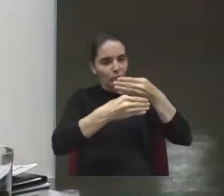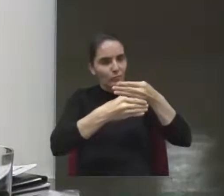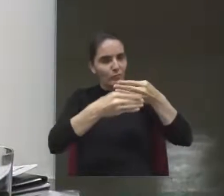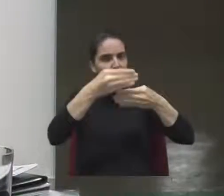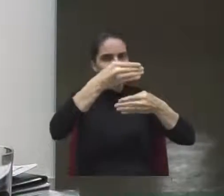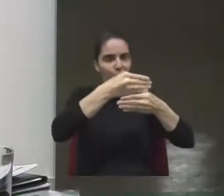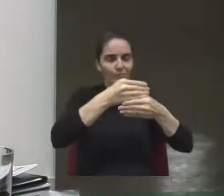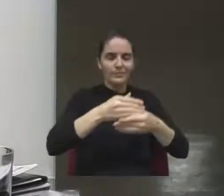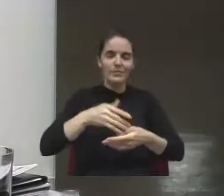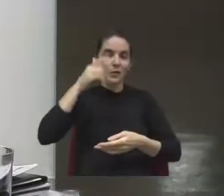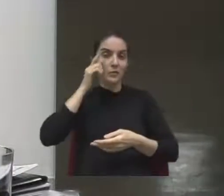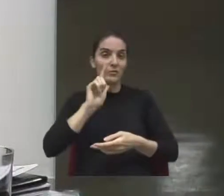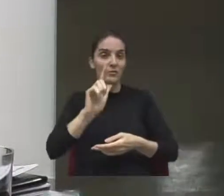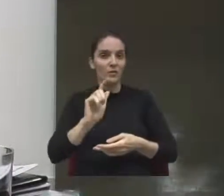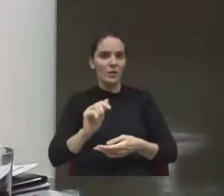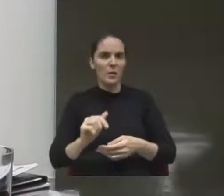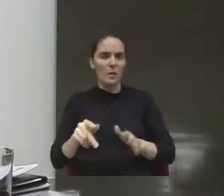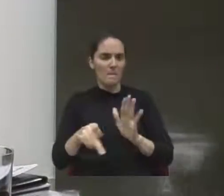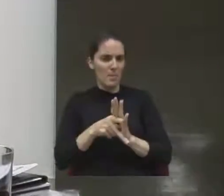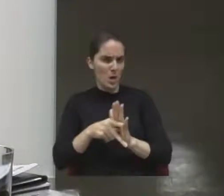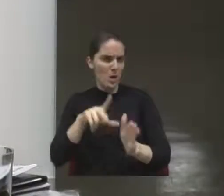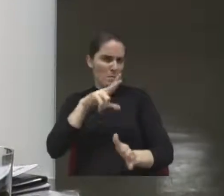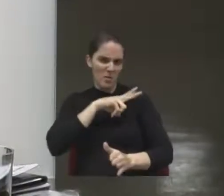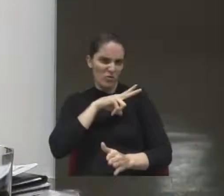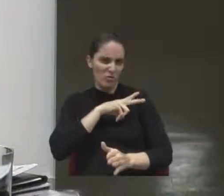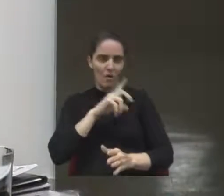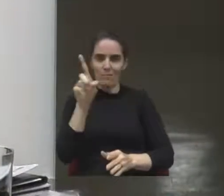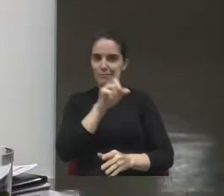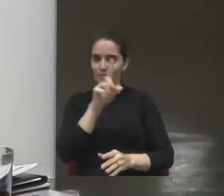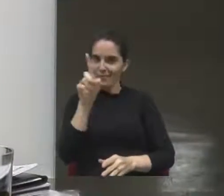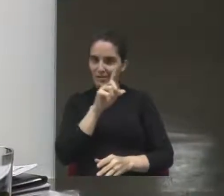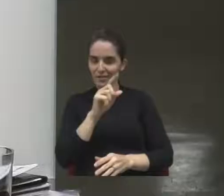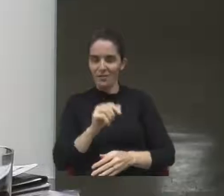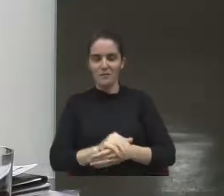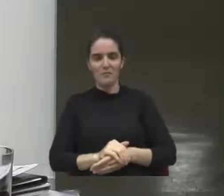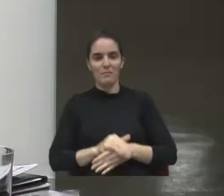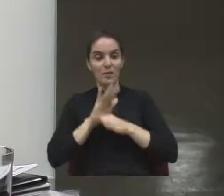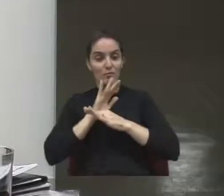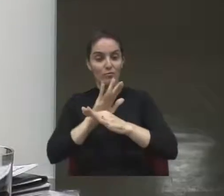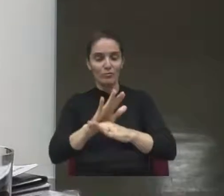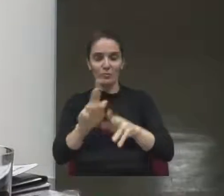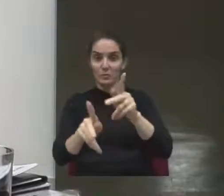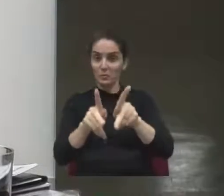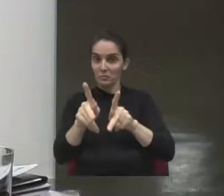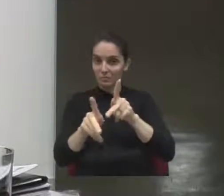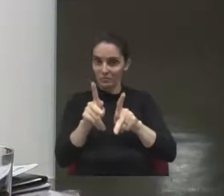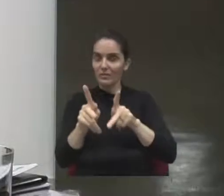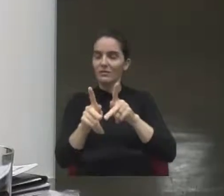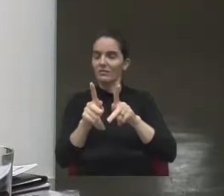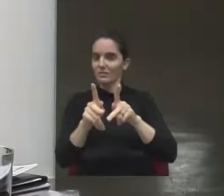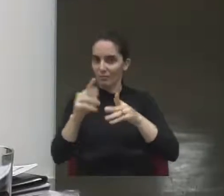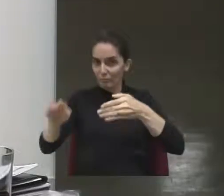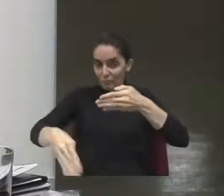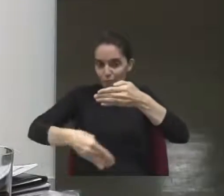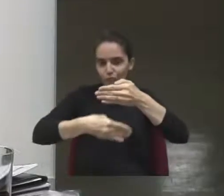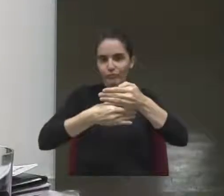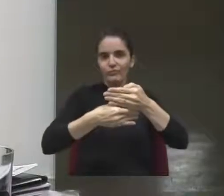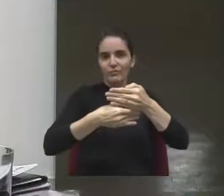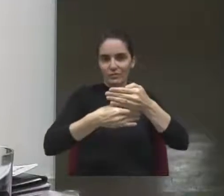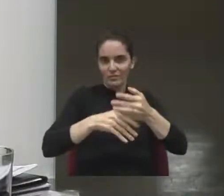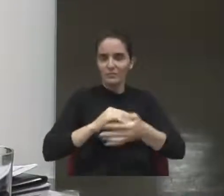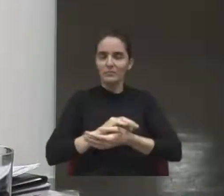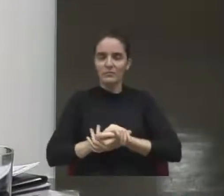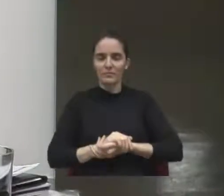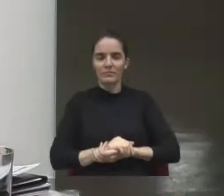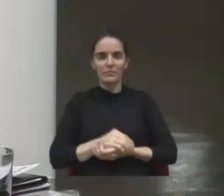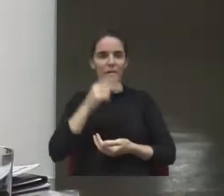ganhos pessoais, mas ganho para a população, o que vem somar a essa casa. Me lembro que a